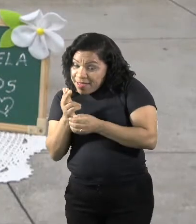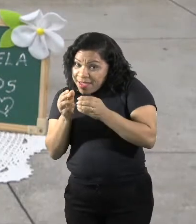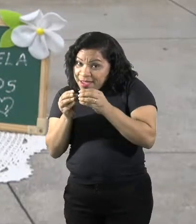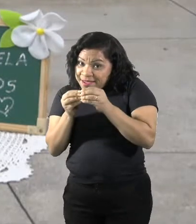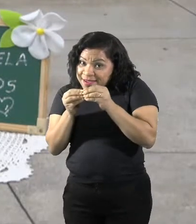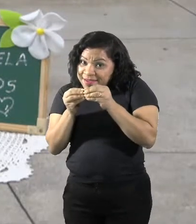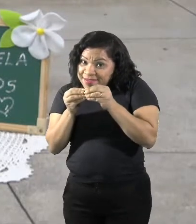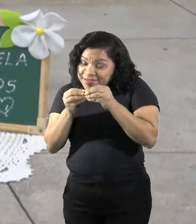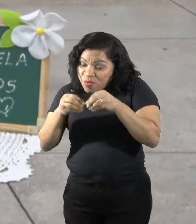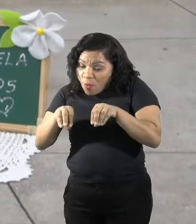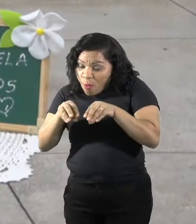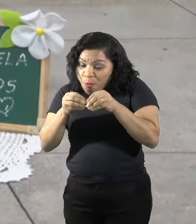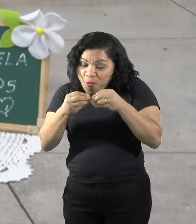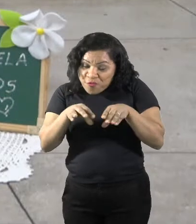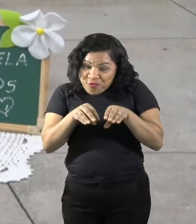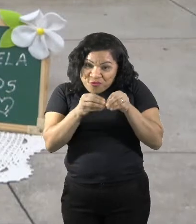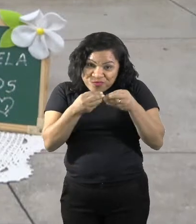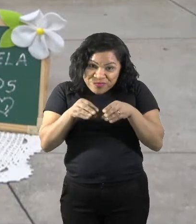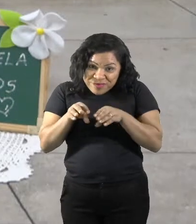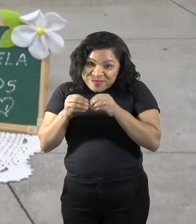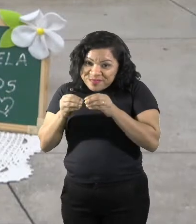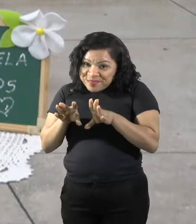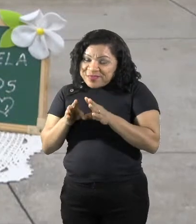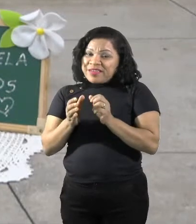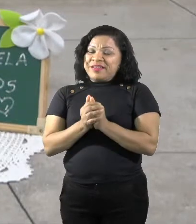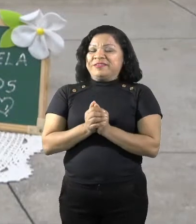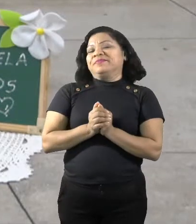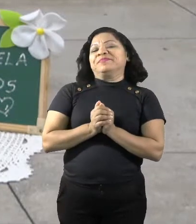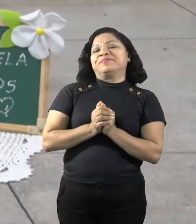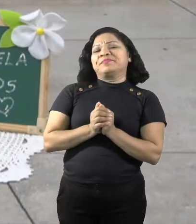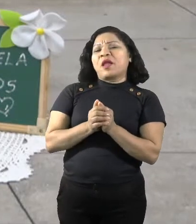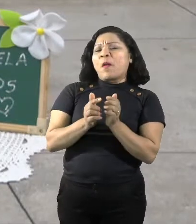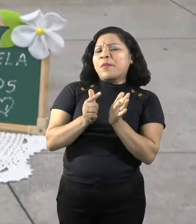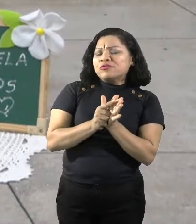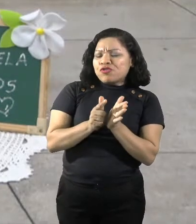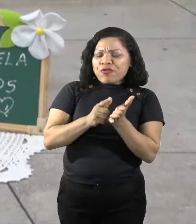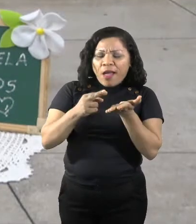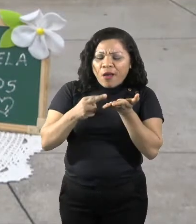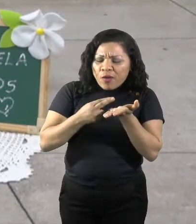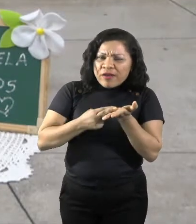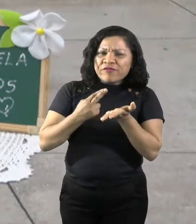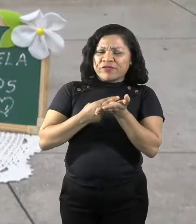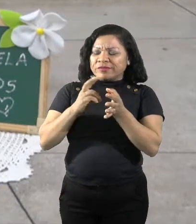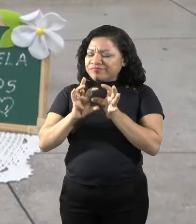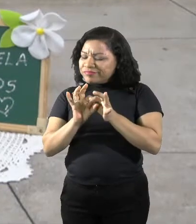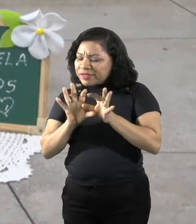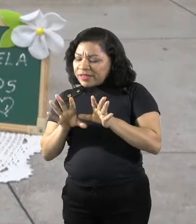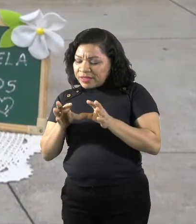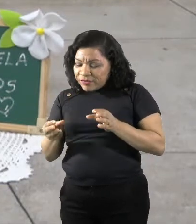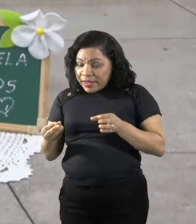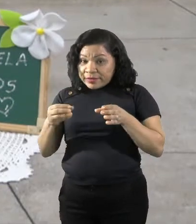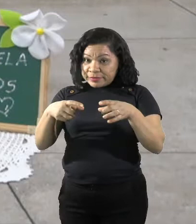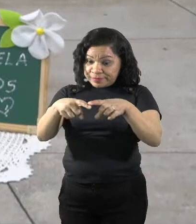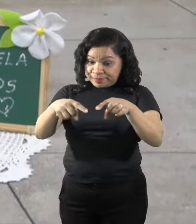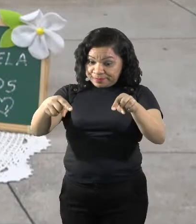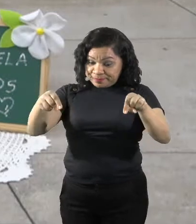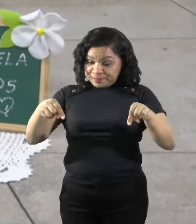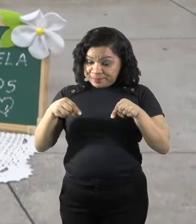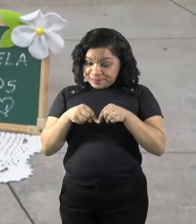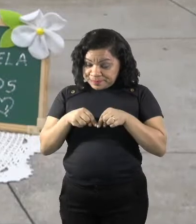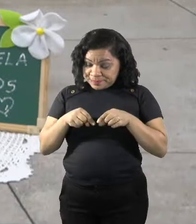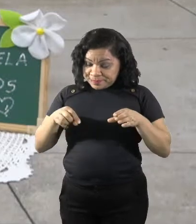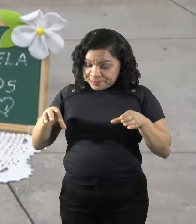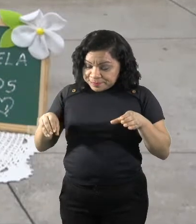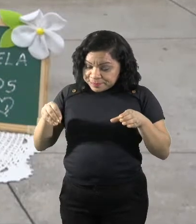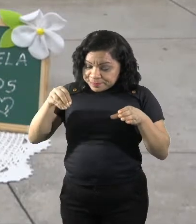simples, jornal, revista, e vamos tá colocando na cartelinha. Lembrando que é muito